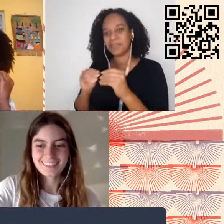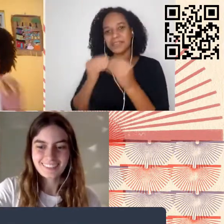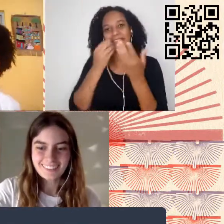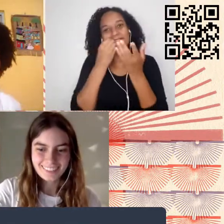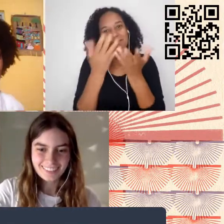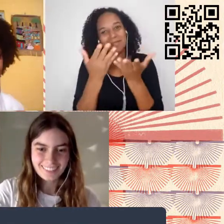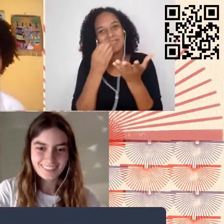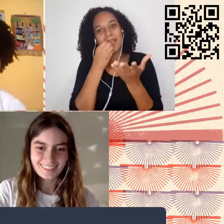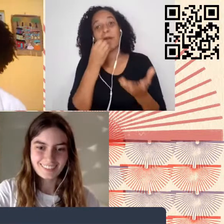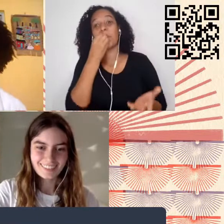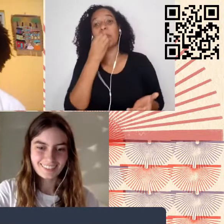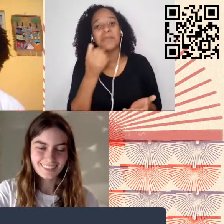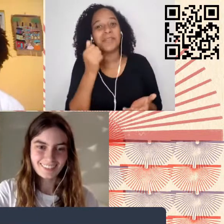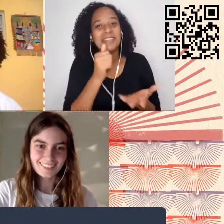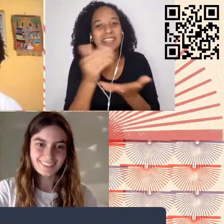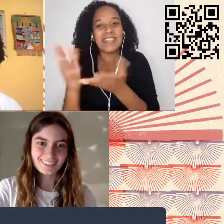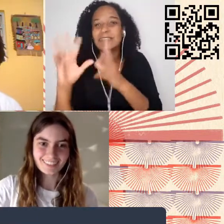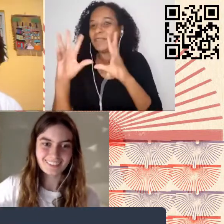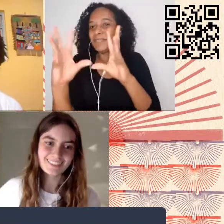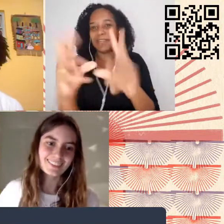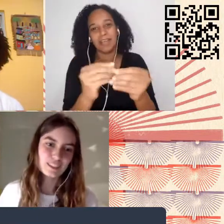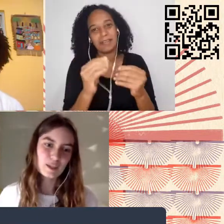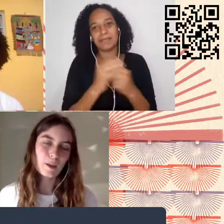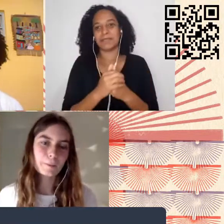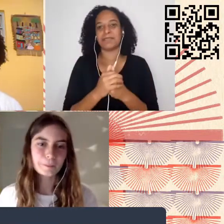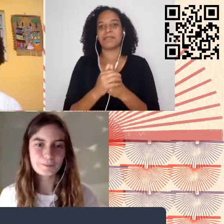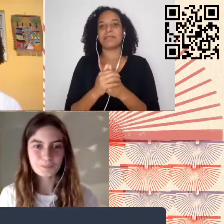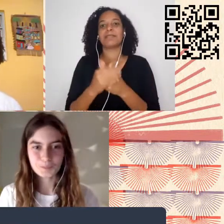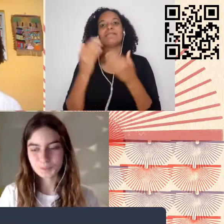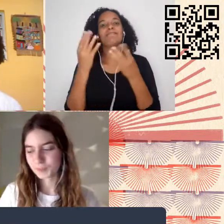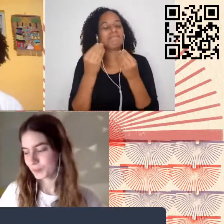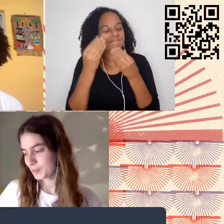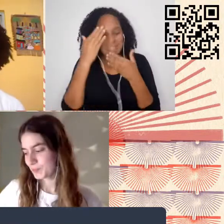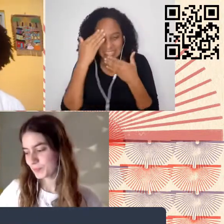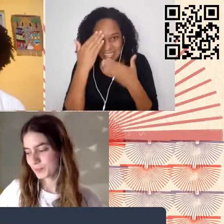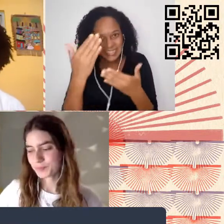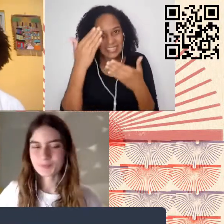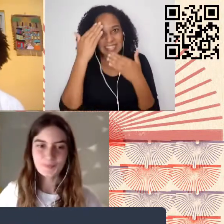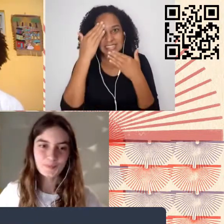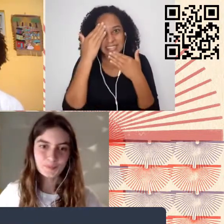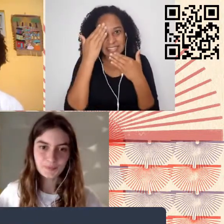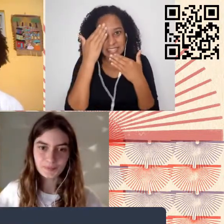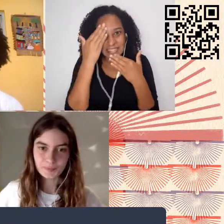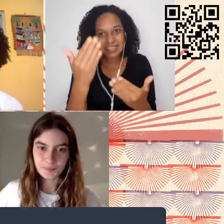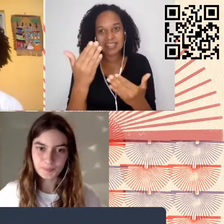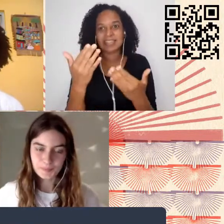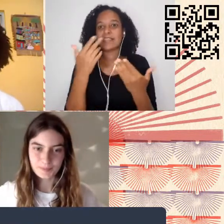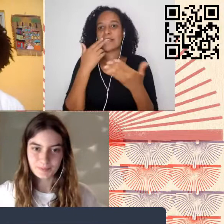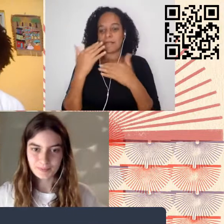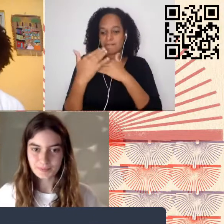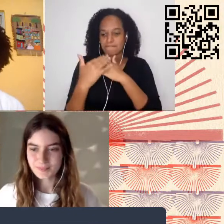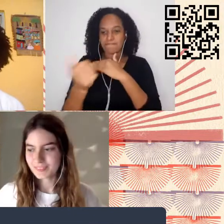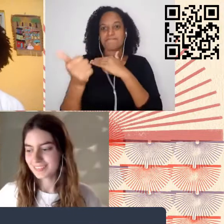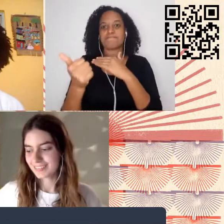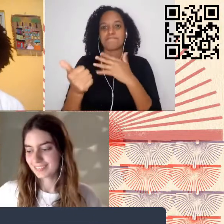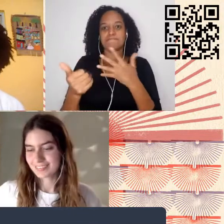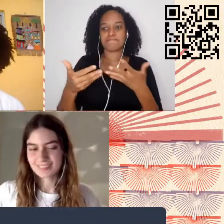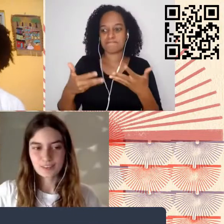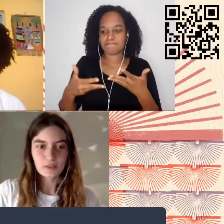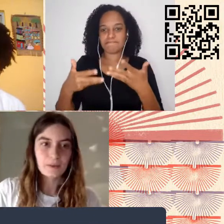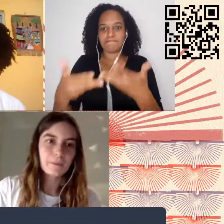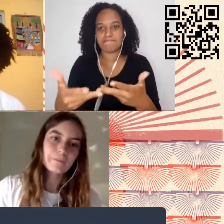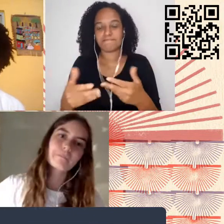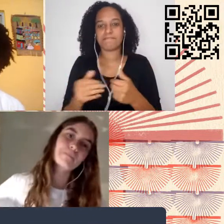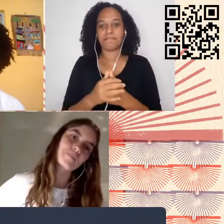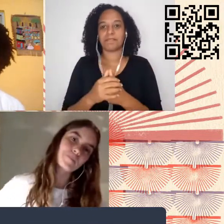noite, meninas. Boa noite a todos. Muito agradecida por esse convite,